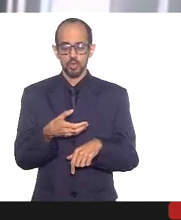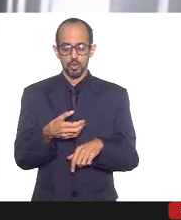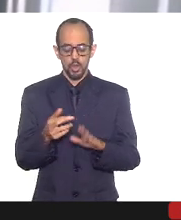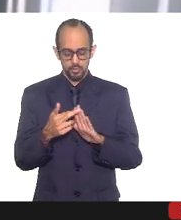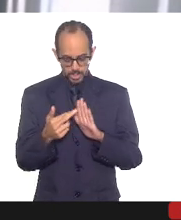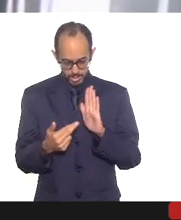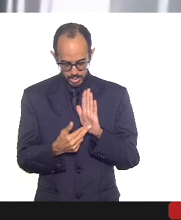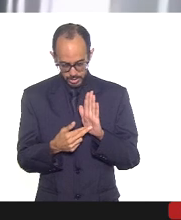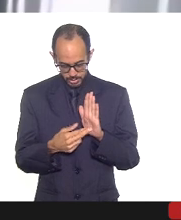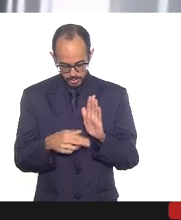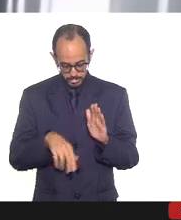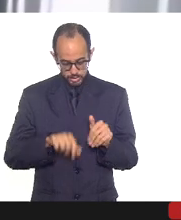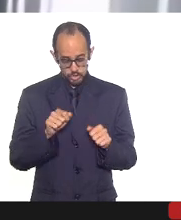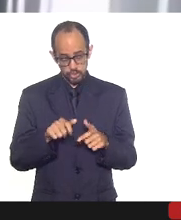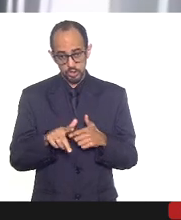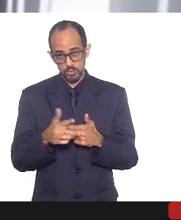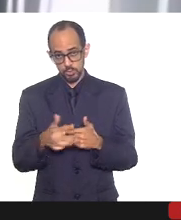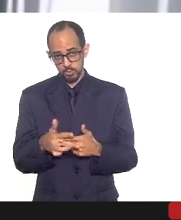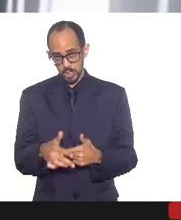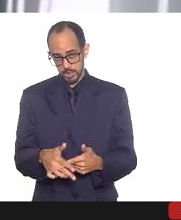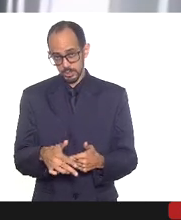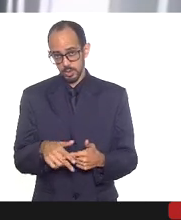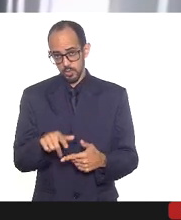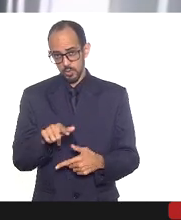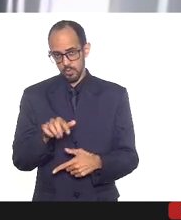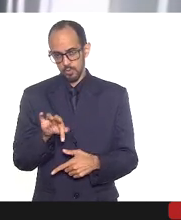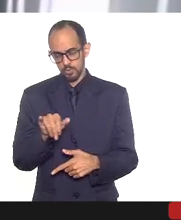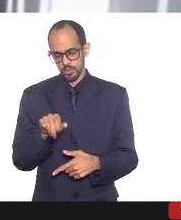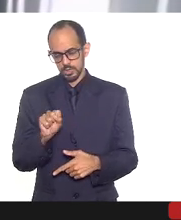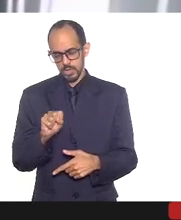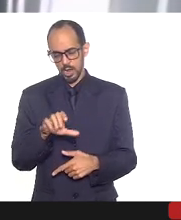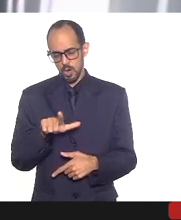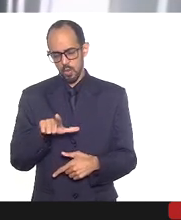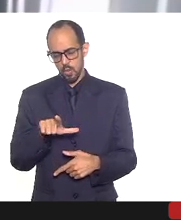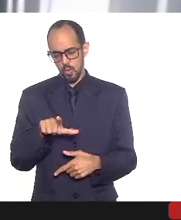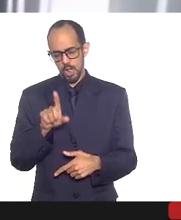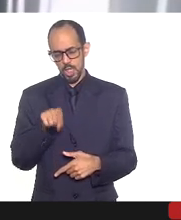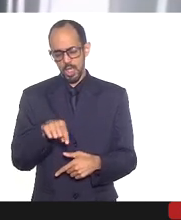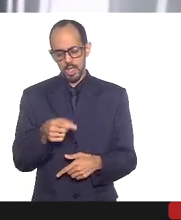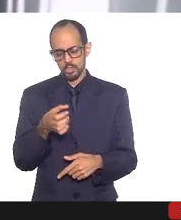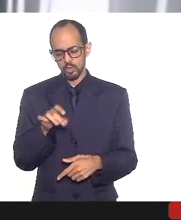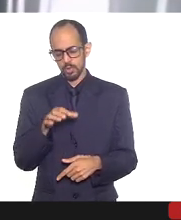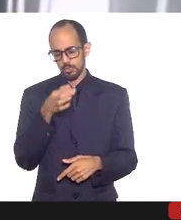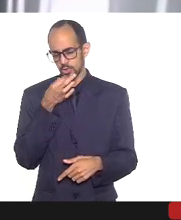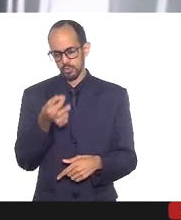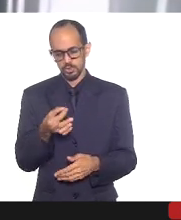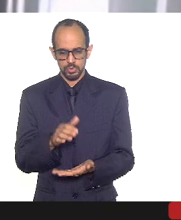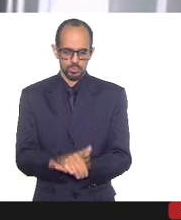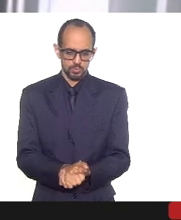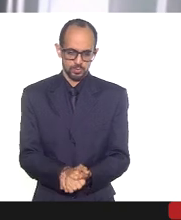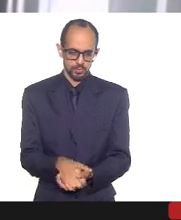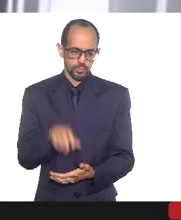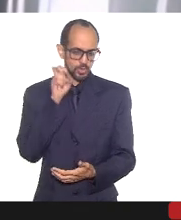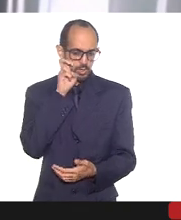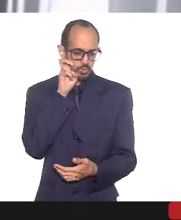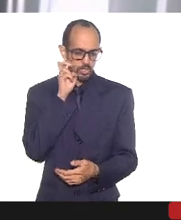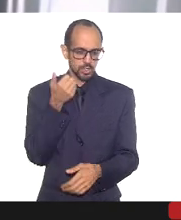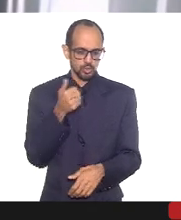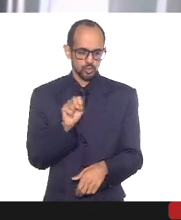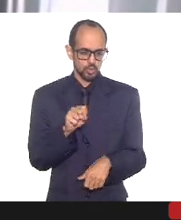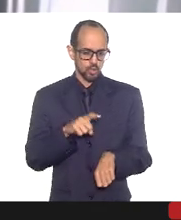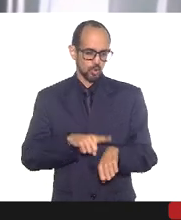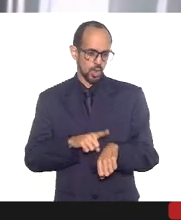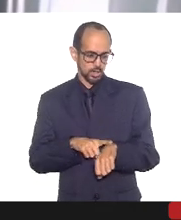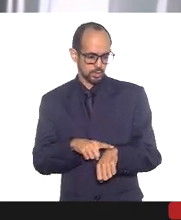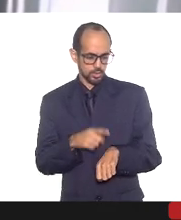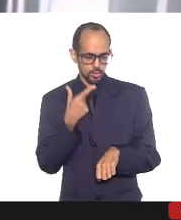de recuperação fiscal. Então, fica a dica, como a juventude diz hoje, né? Fica a dica, quinta-feira, 18 horas, e eu faço